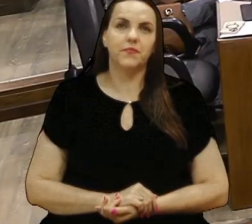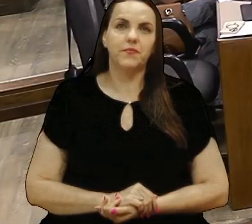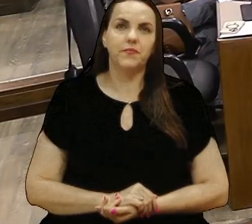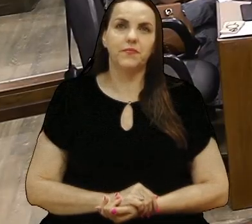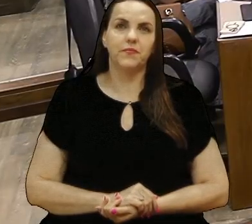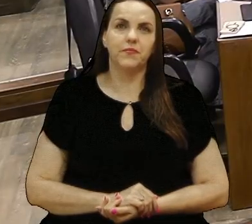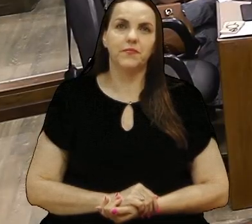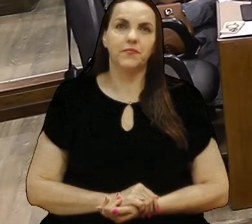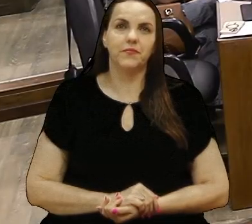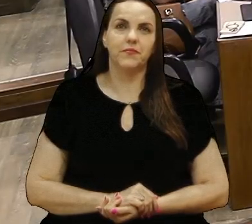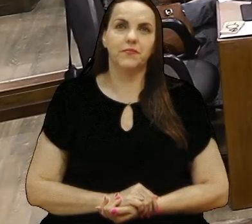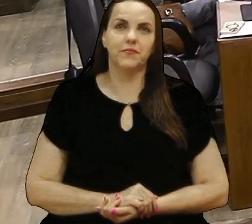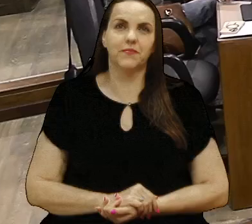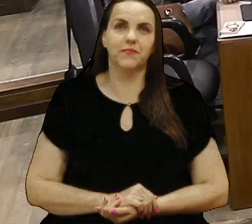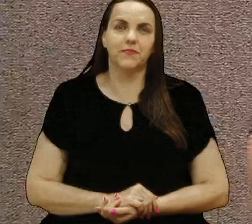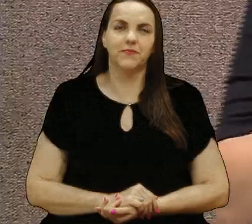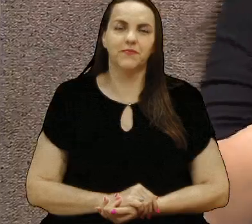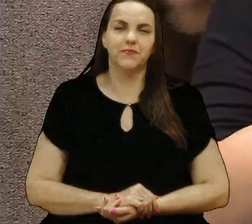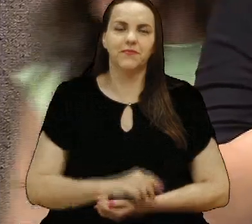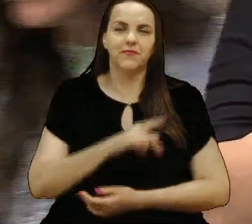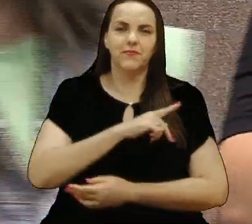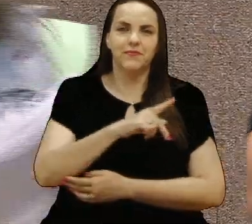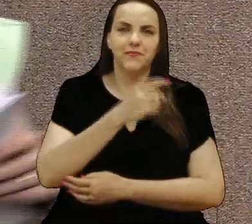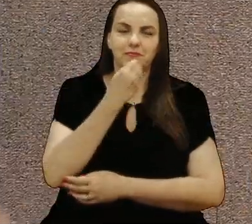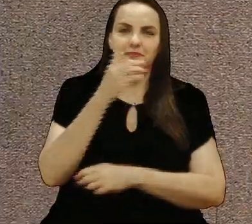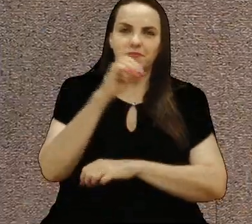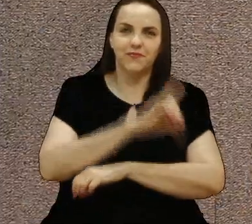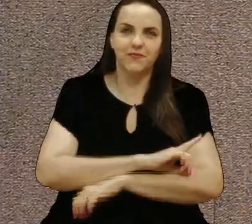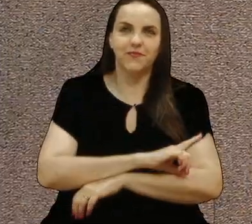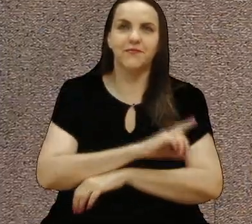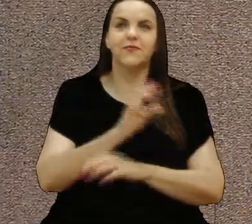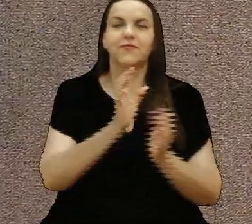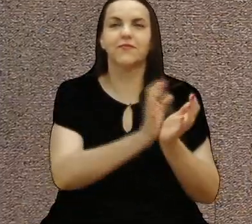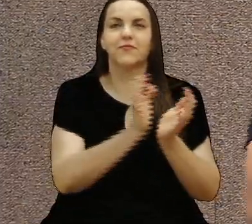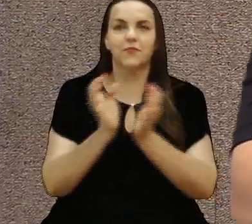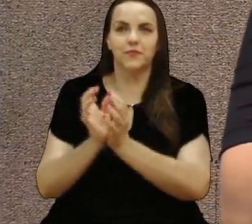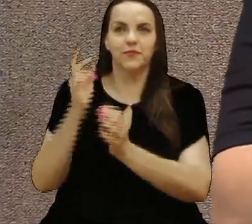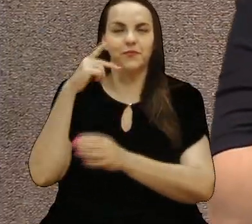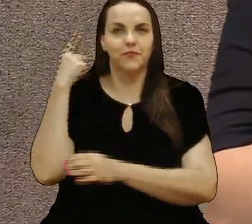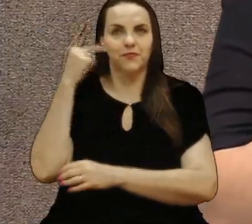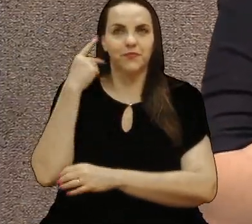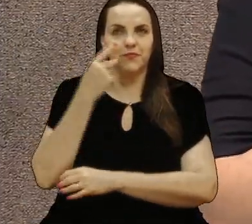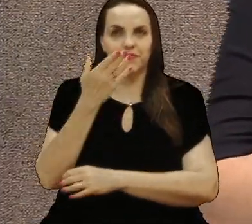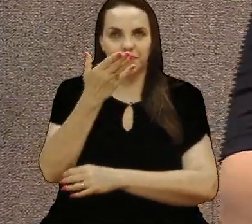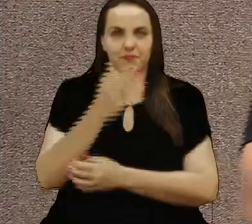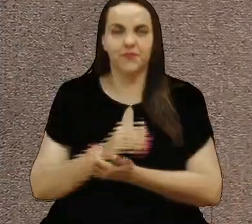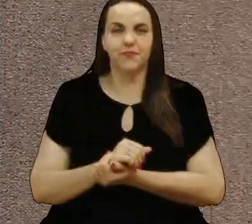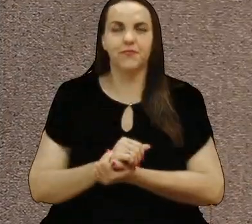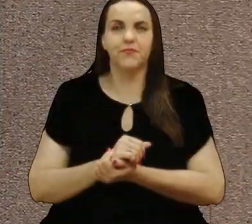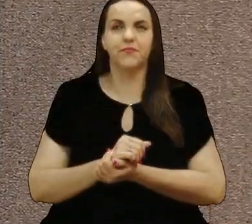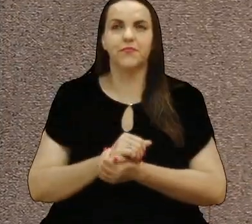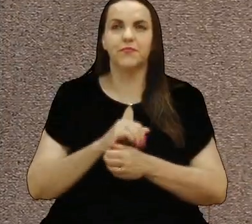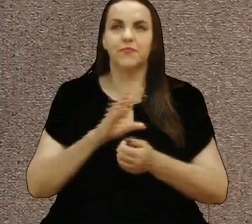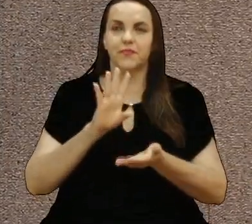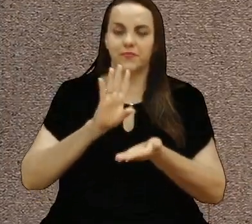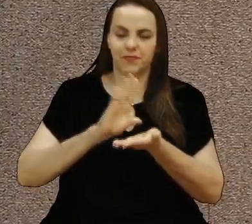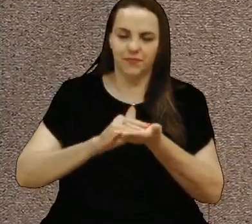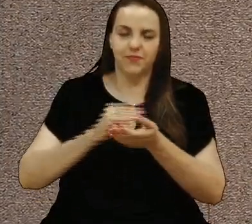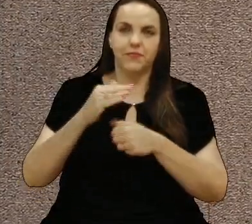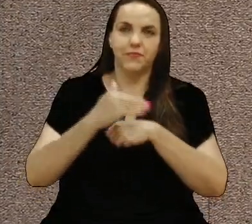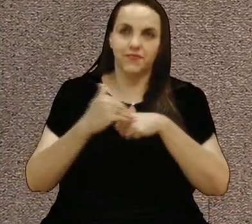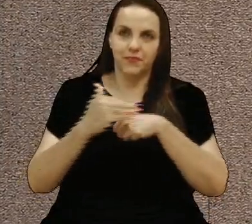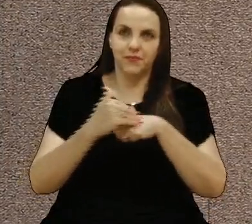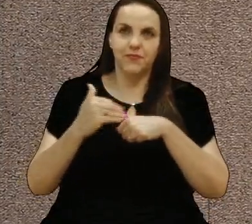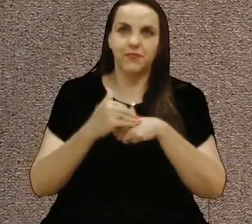Kaiser. Presidente, bom dia ao senhor, aos colegas vereadores. Registrar aqui nosso carinho por nós termos participado